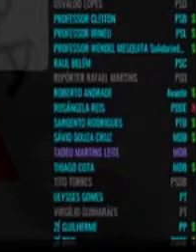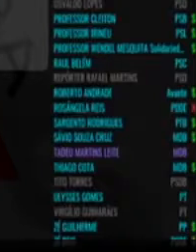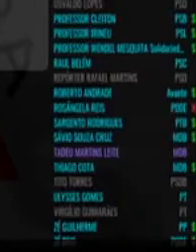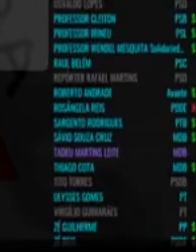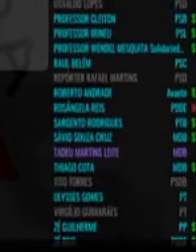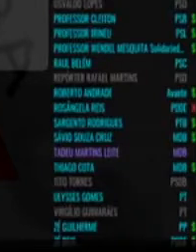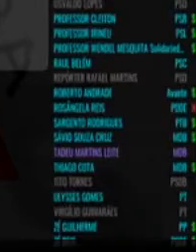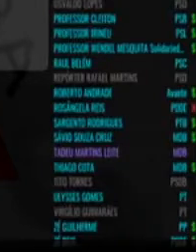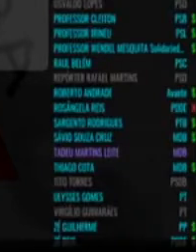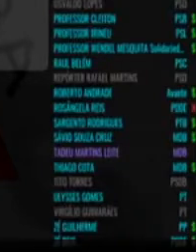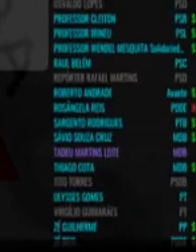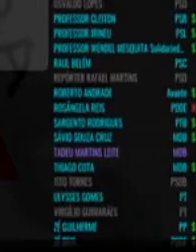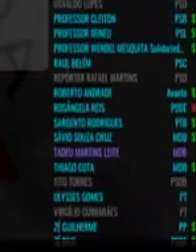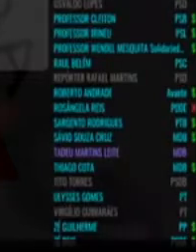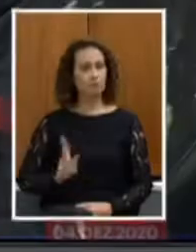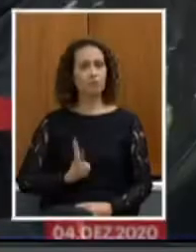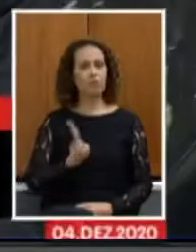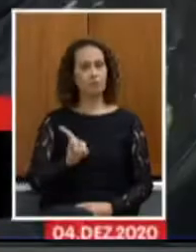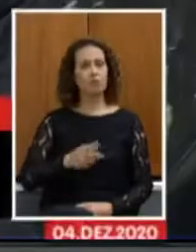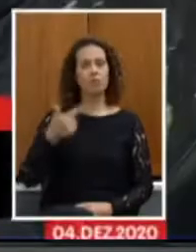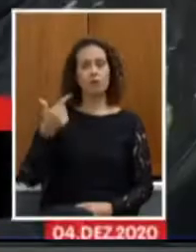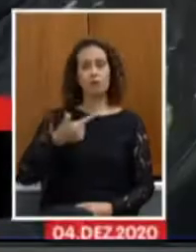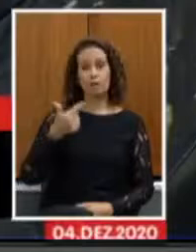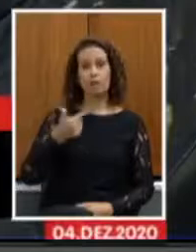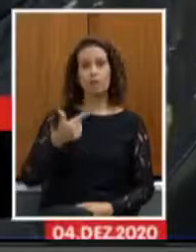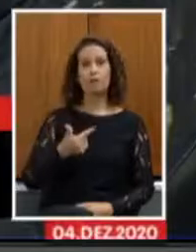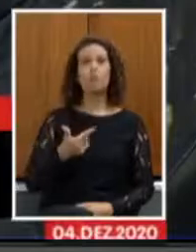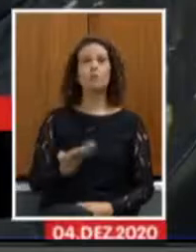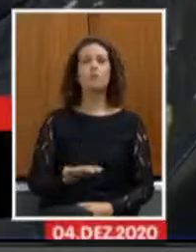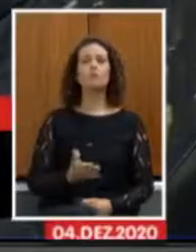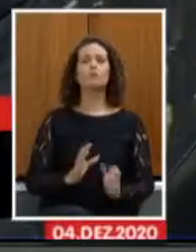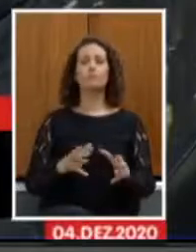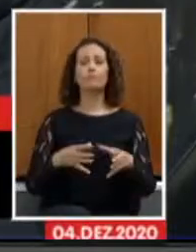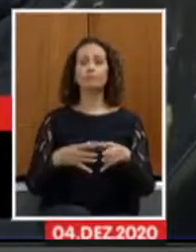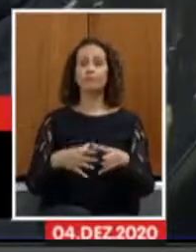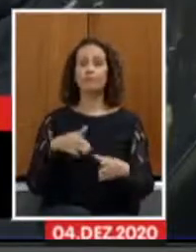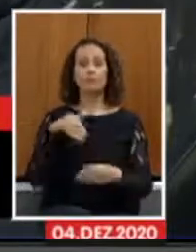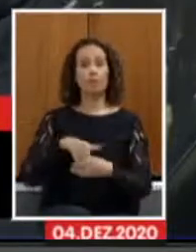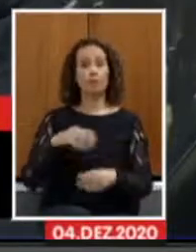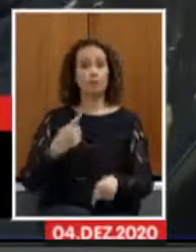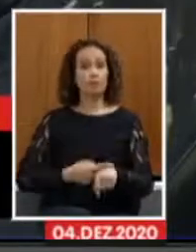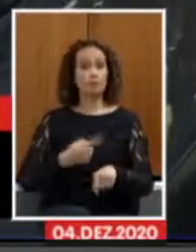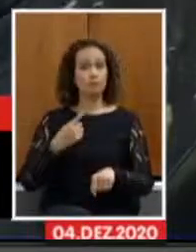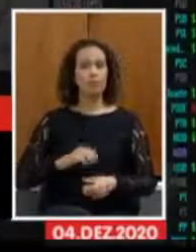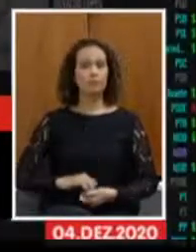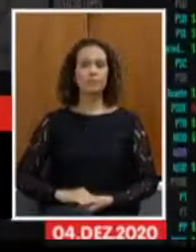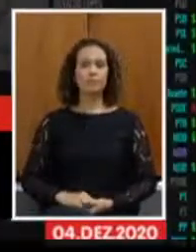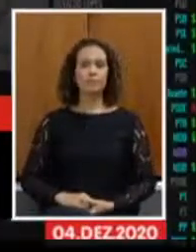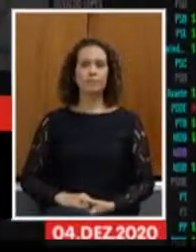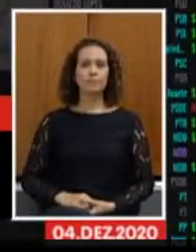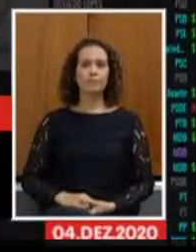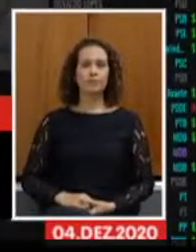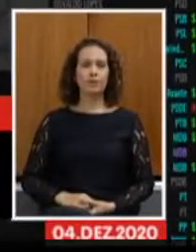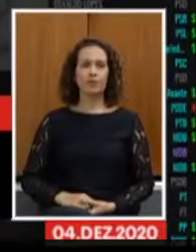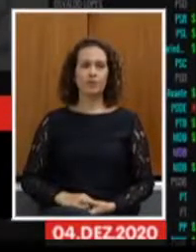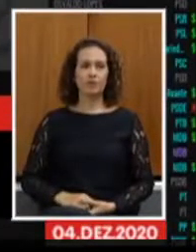A presidência vai proceder à segunda chamada de votação. Em votação.